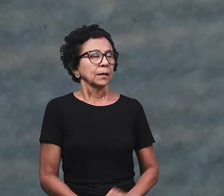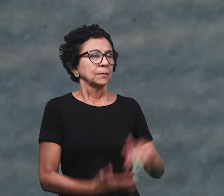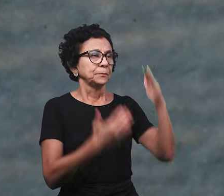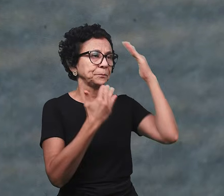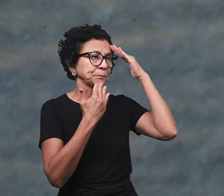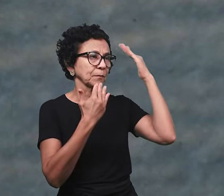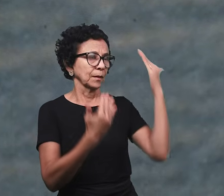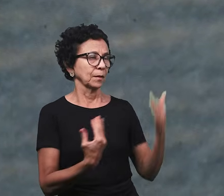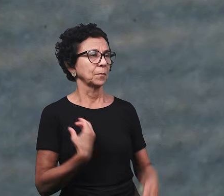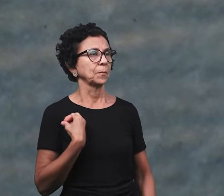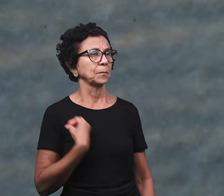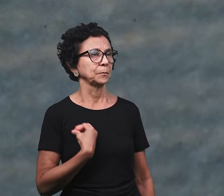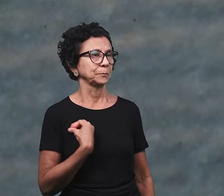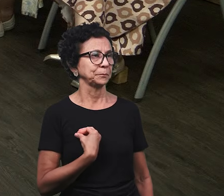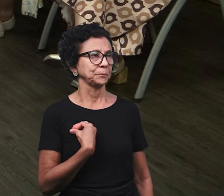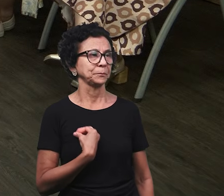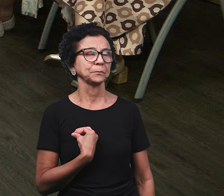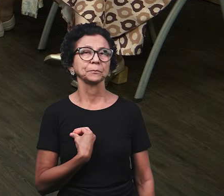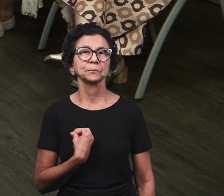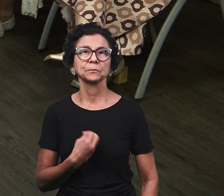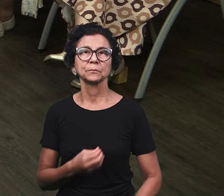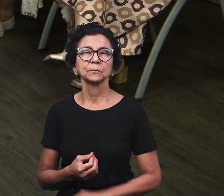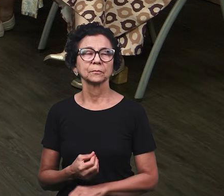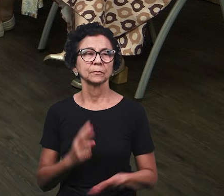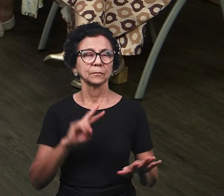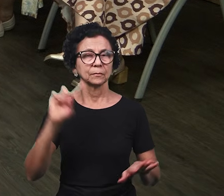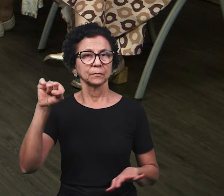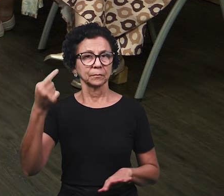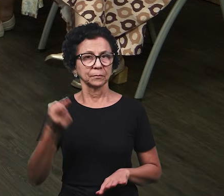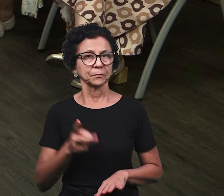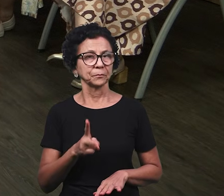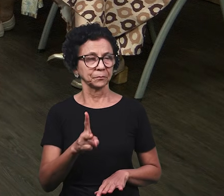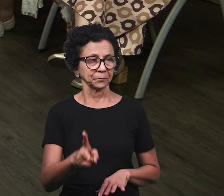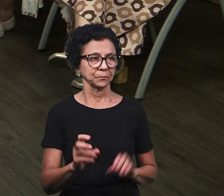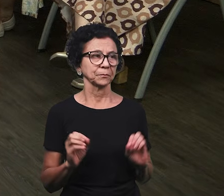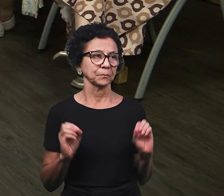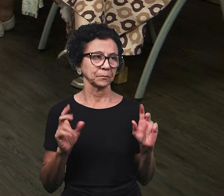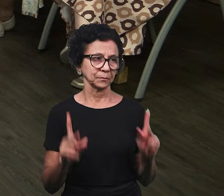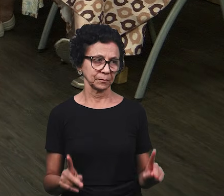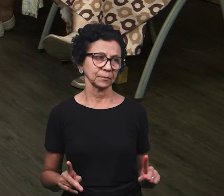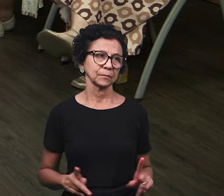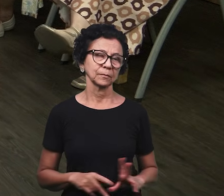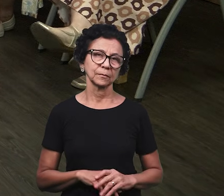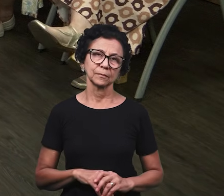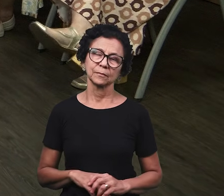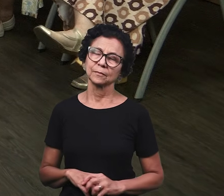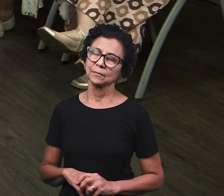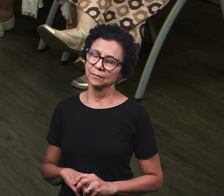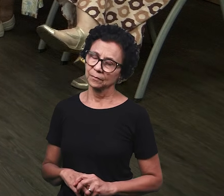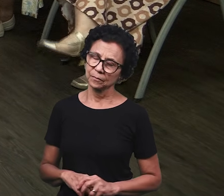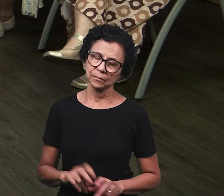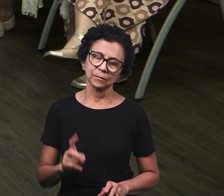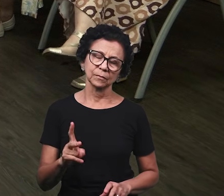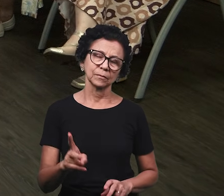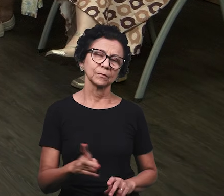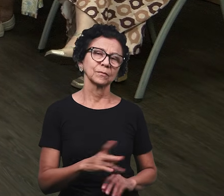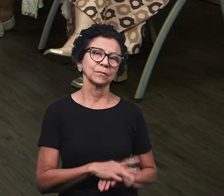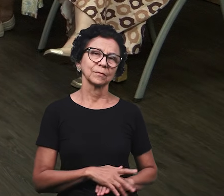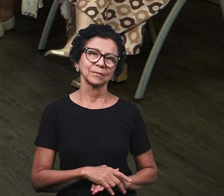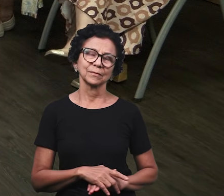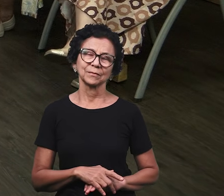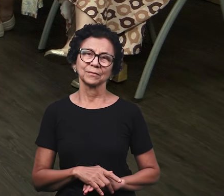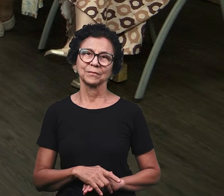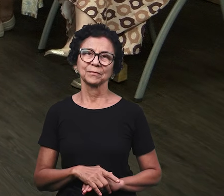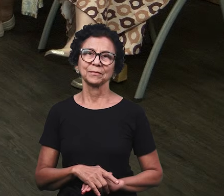agradecer sua participação, seu tempo, mas a gente continua na semana que vem. Tá, vamos explorar o fruto do Espírito, isso é